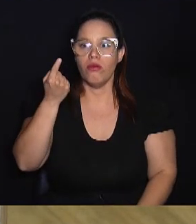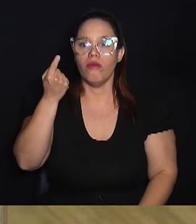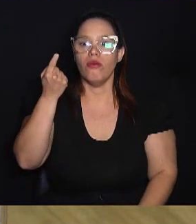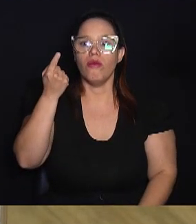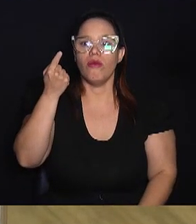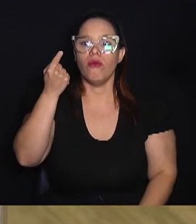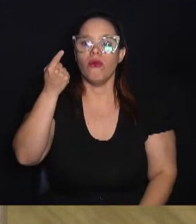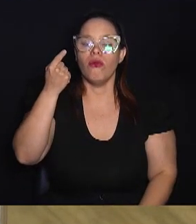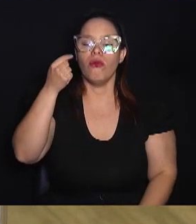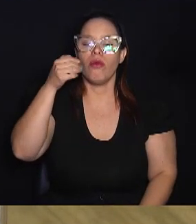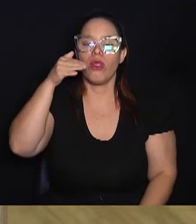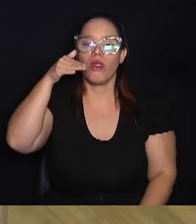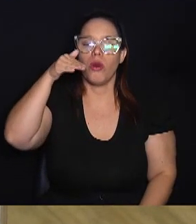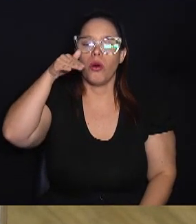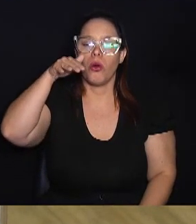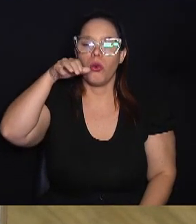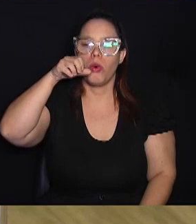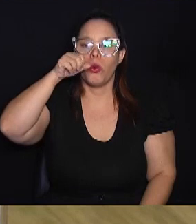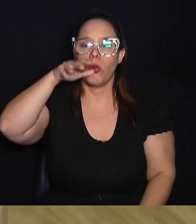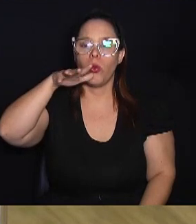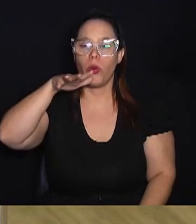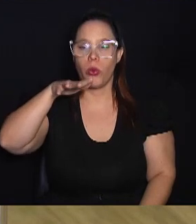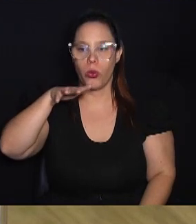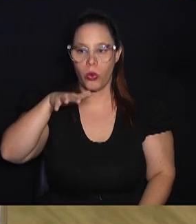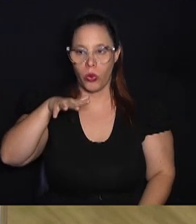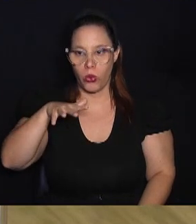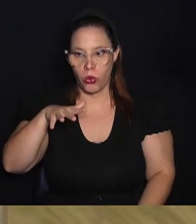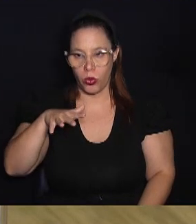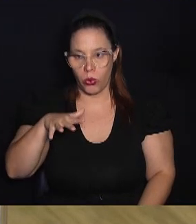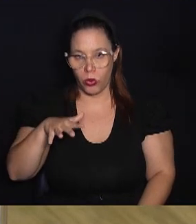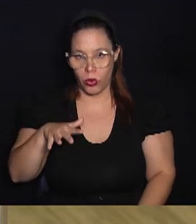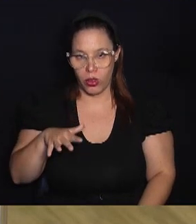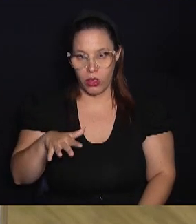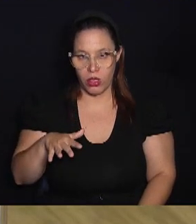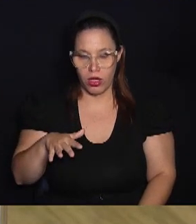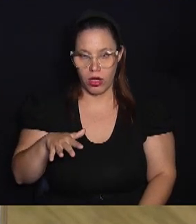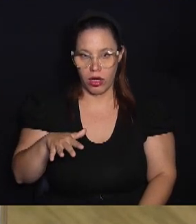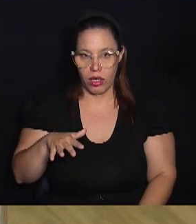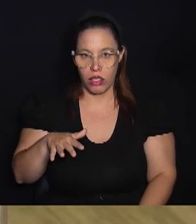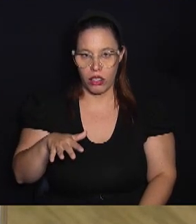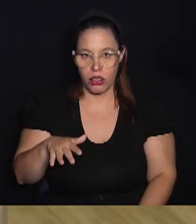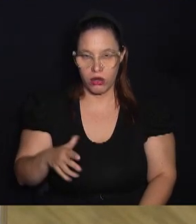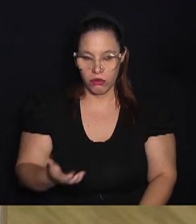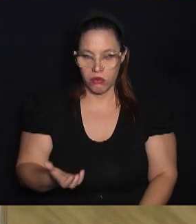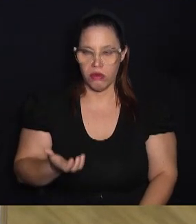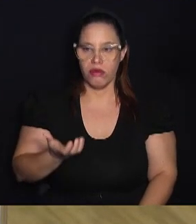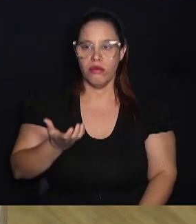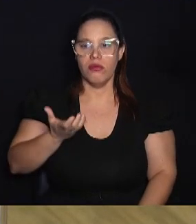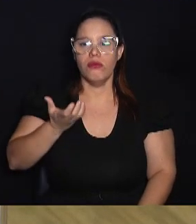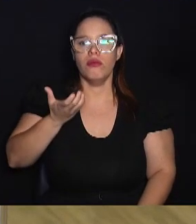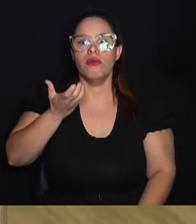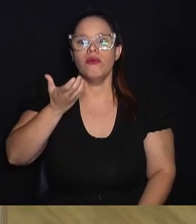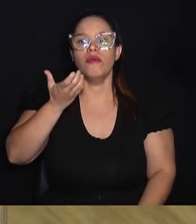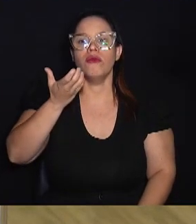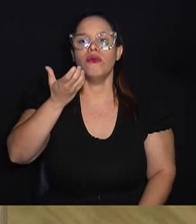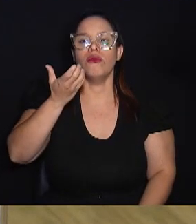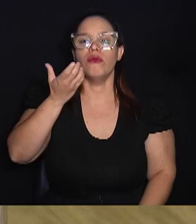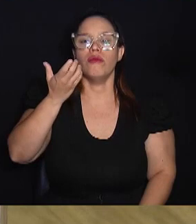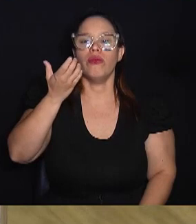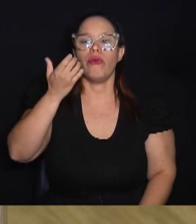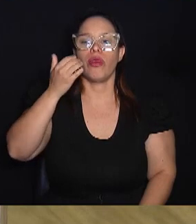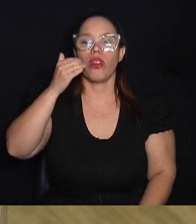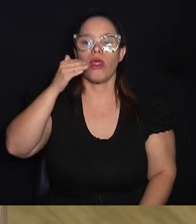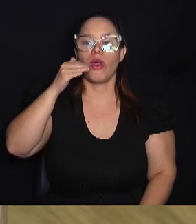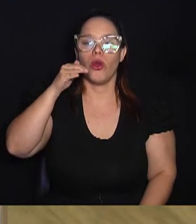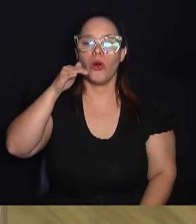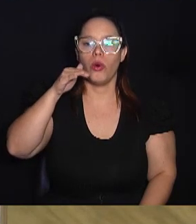exalar e o instante entre terminar de exalar e começar a inspirar de novo tenta